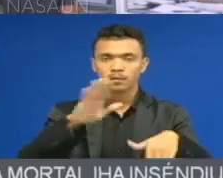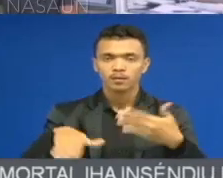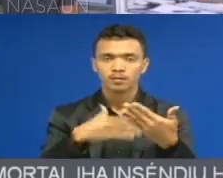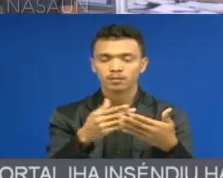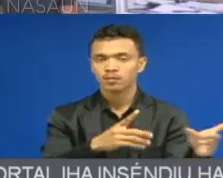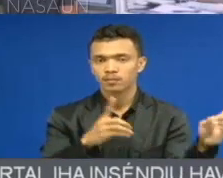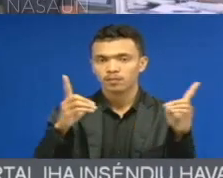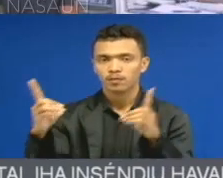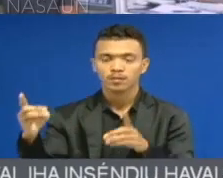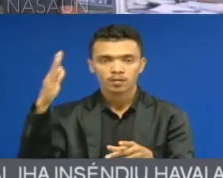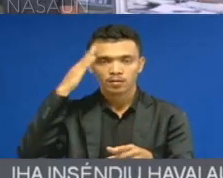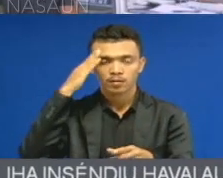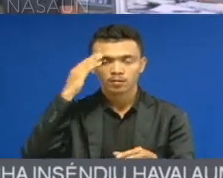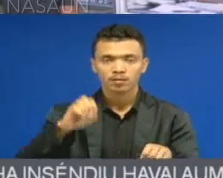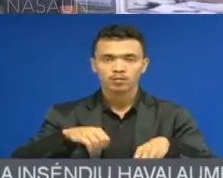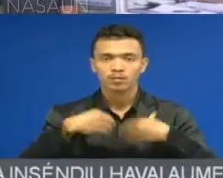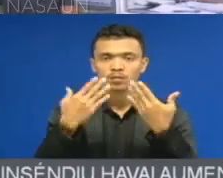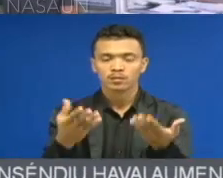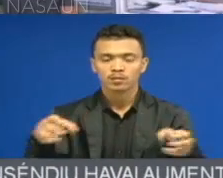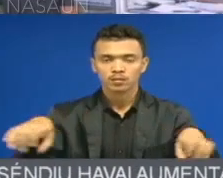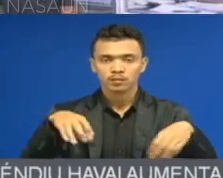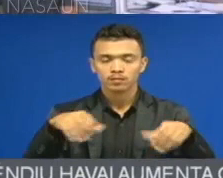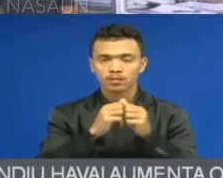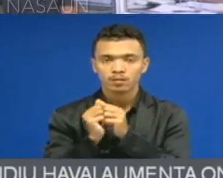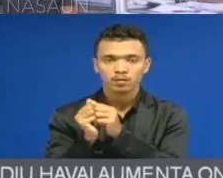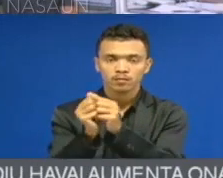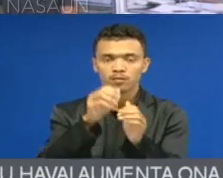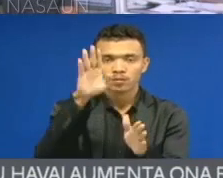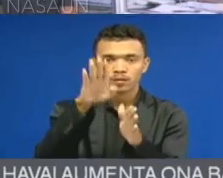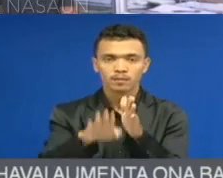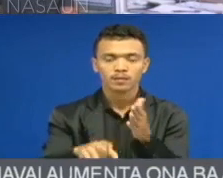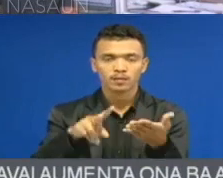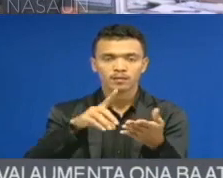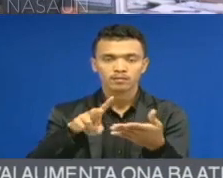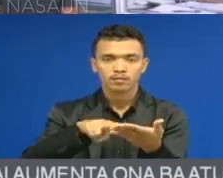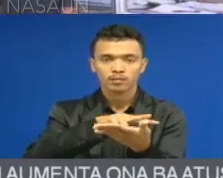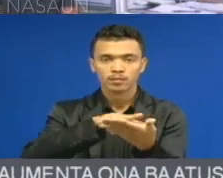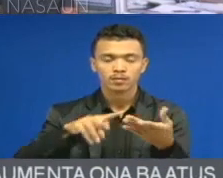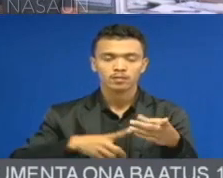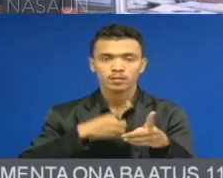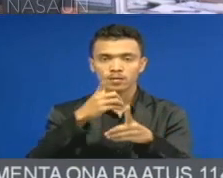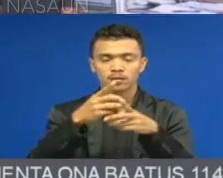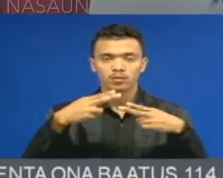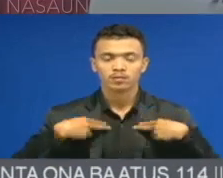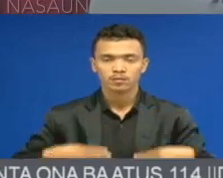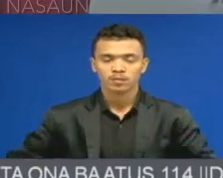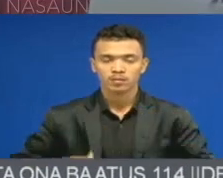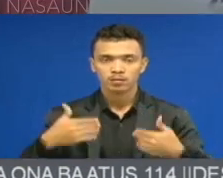uma estratégia ida. O Estado Serviço Hamuto combate caso violação de direitos humanos e a Ásia